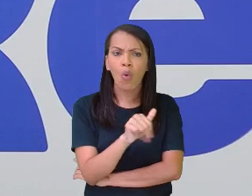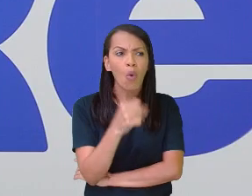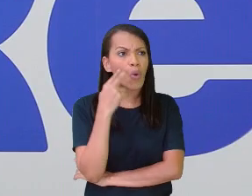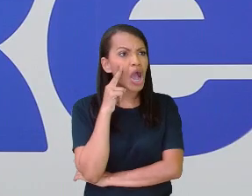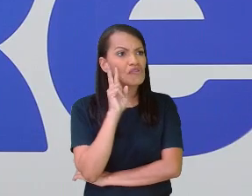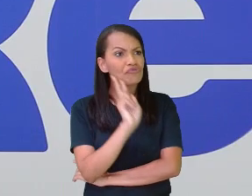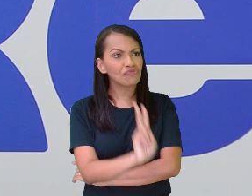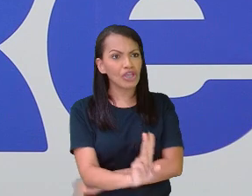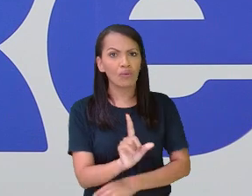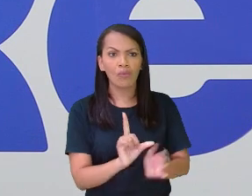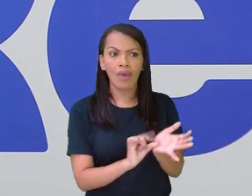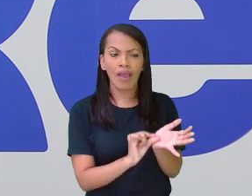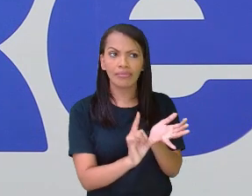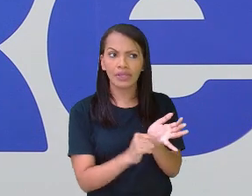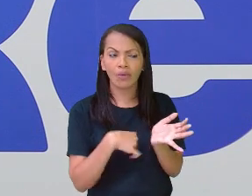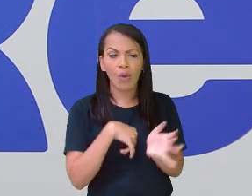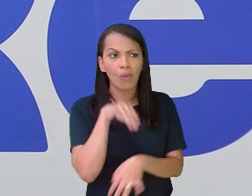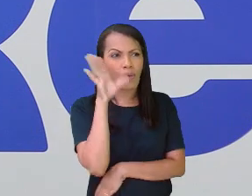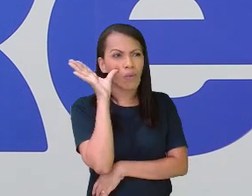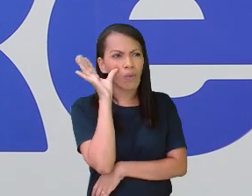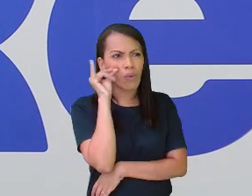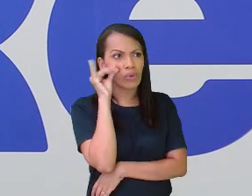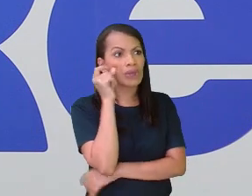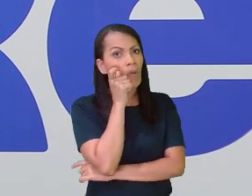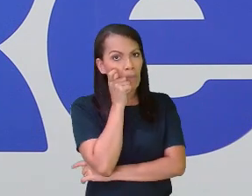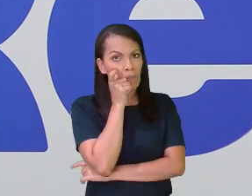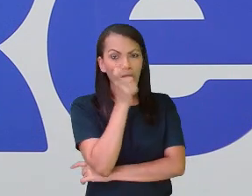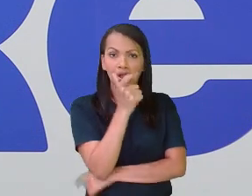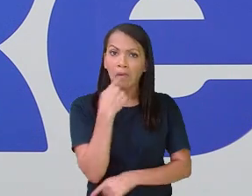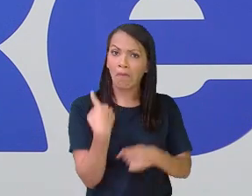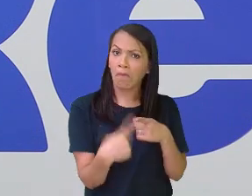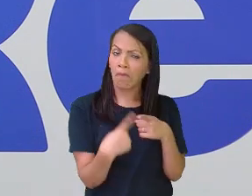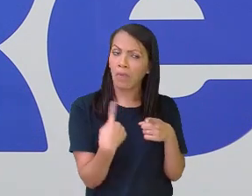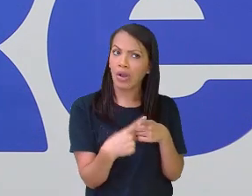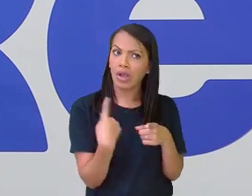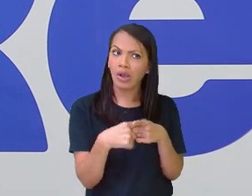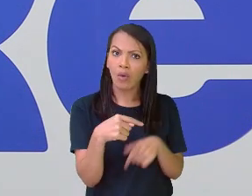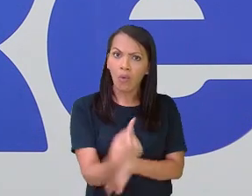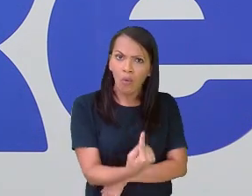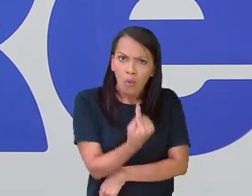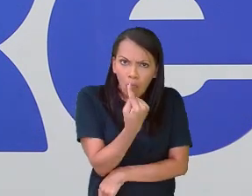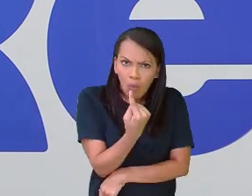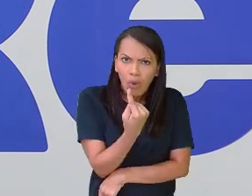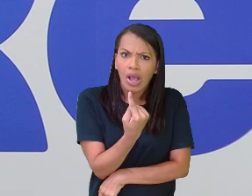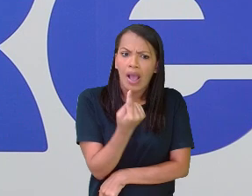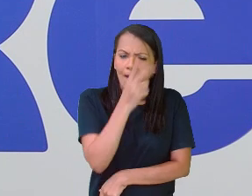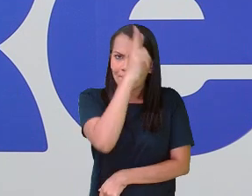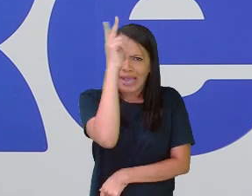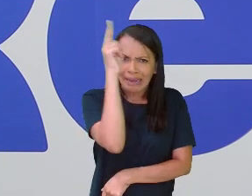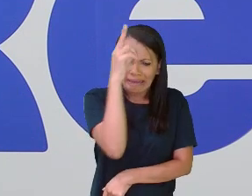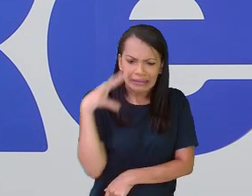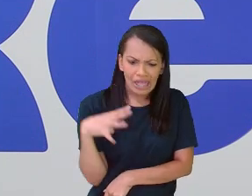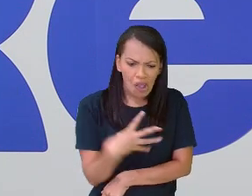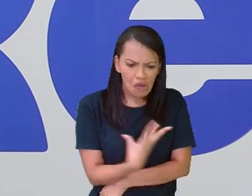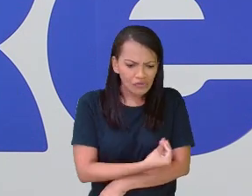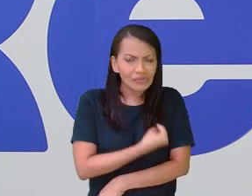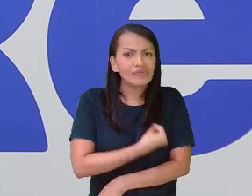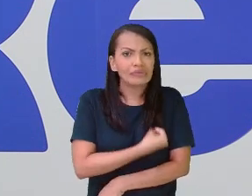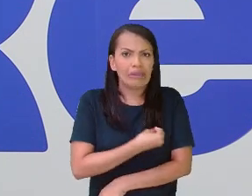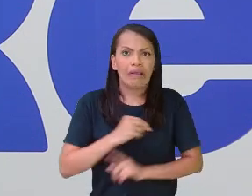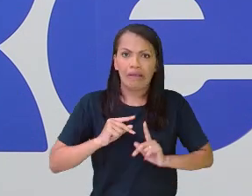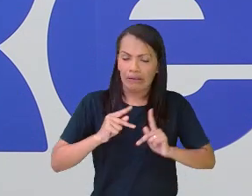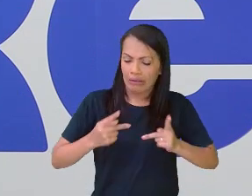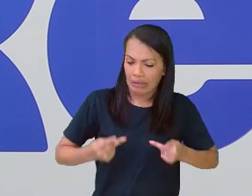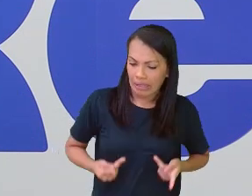fiquei curiosíssima, achei bastante interessante, porque uma barata salvando vida, realmente, o ser humano que